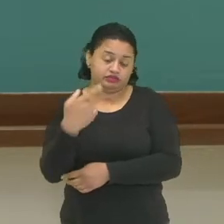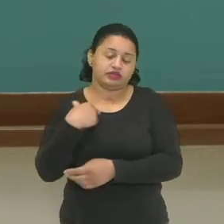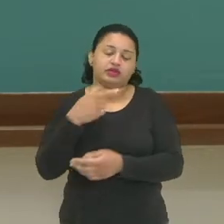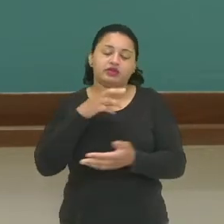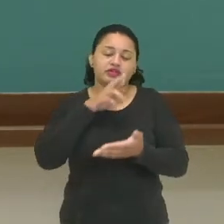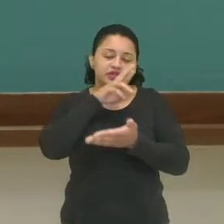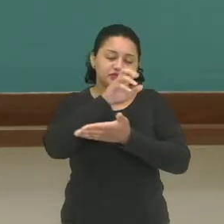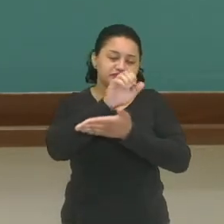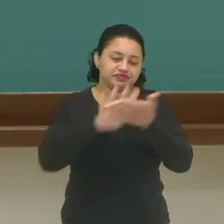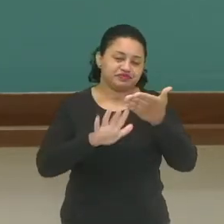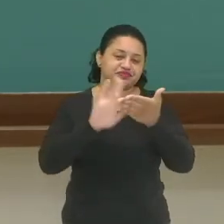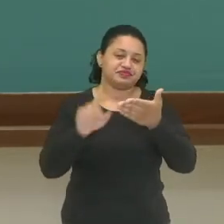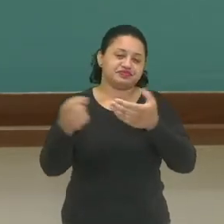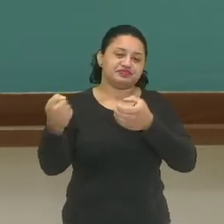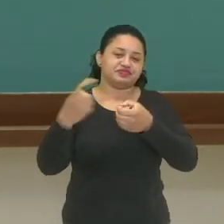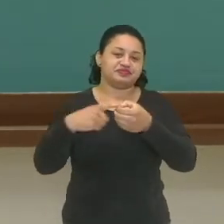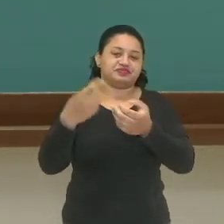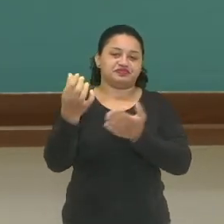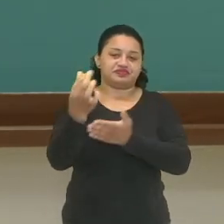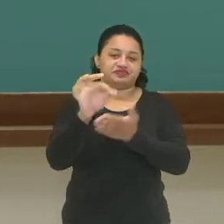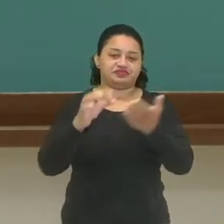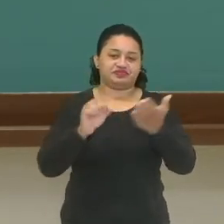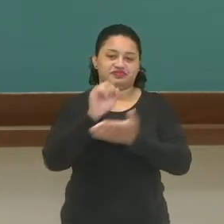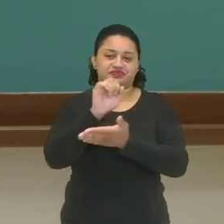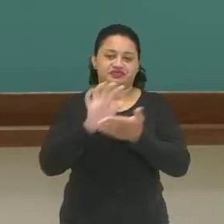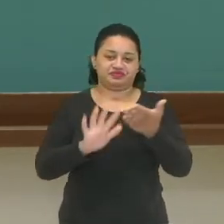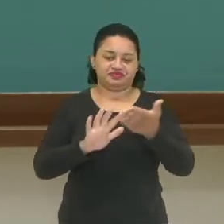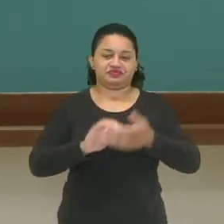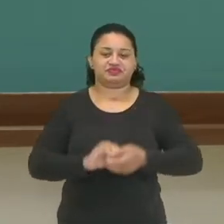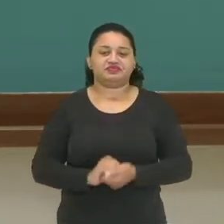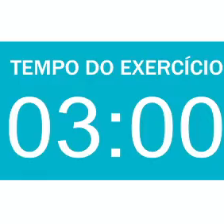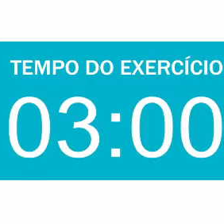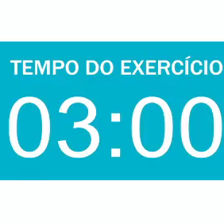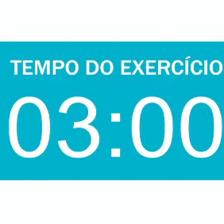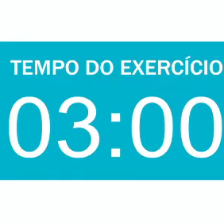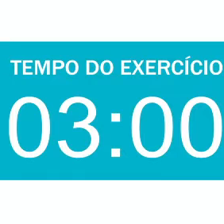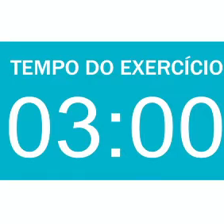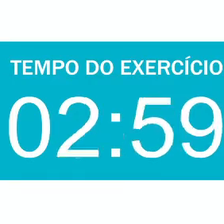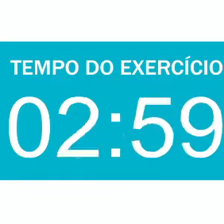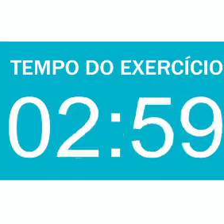seu caderno e a gente já retorna com a resolução completa.